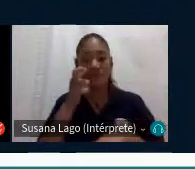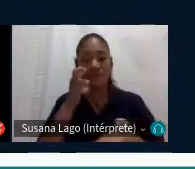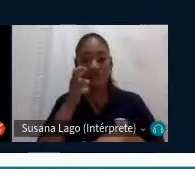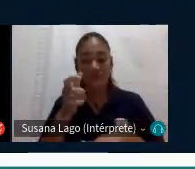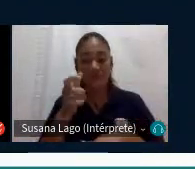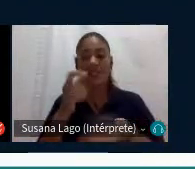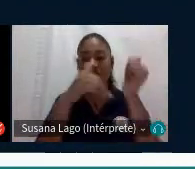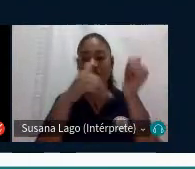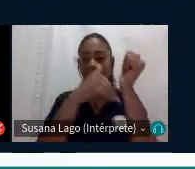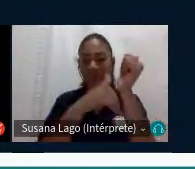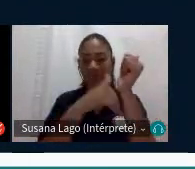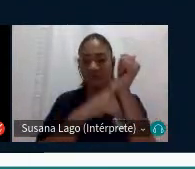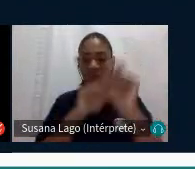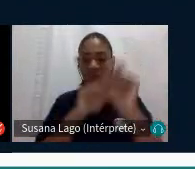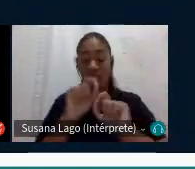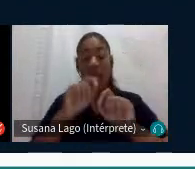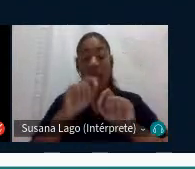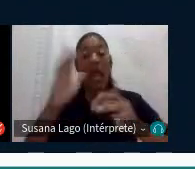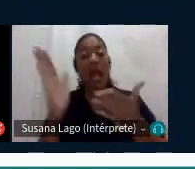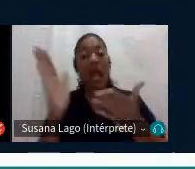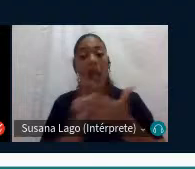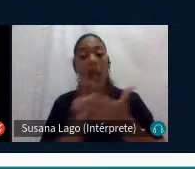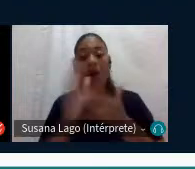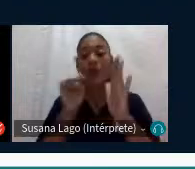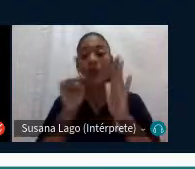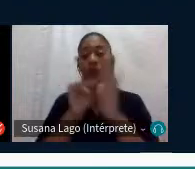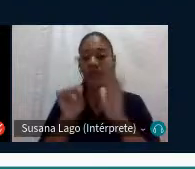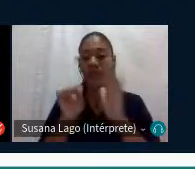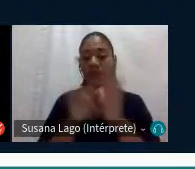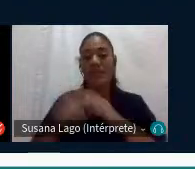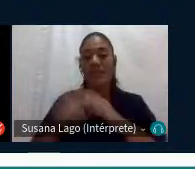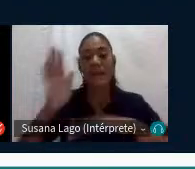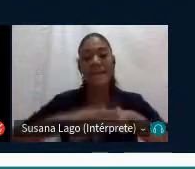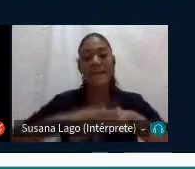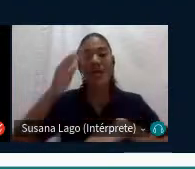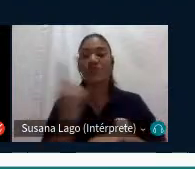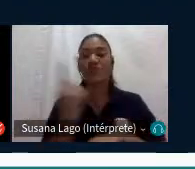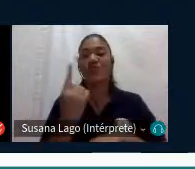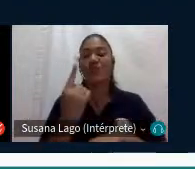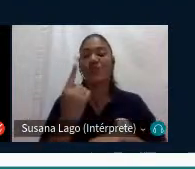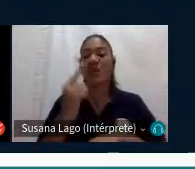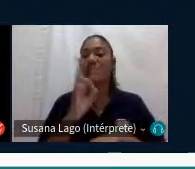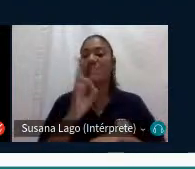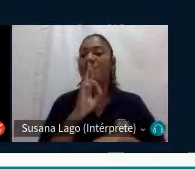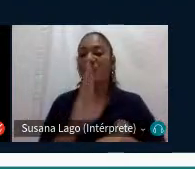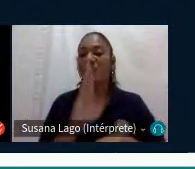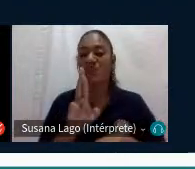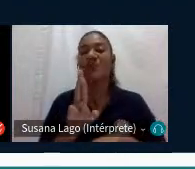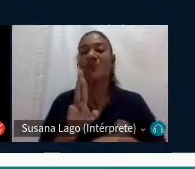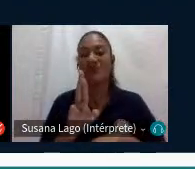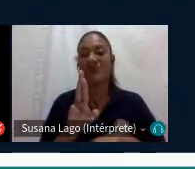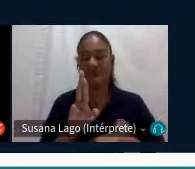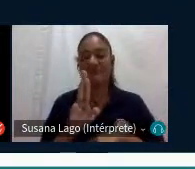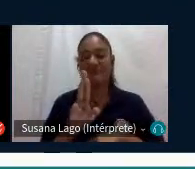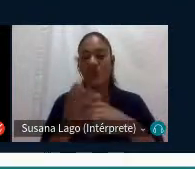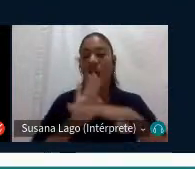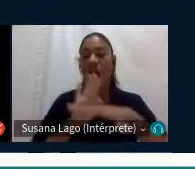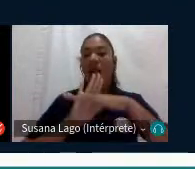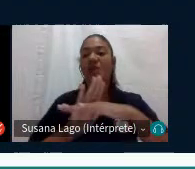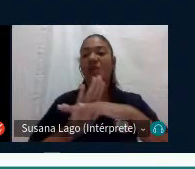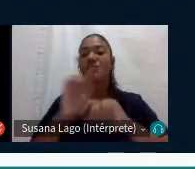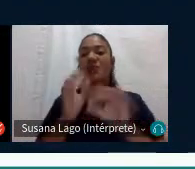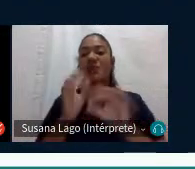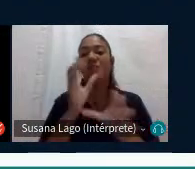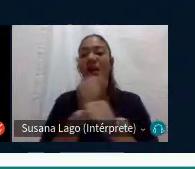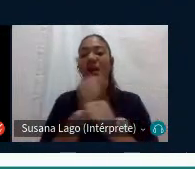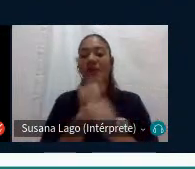mais de uma alternativa verdadeira. E aí é que mais já falou da pontuação. Quem já estudou pelo vestibular da